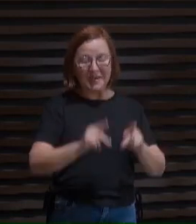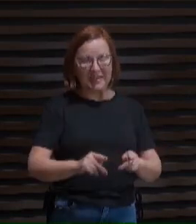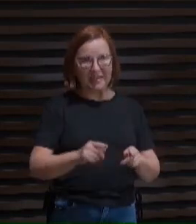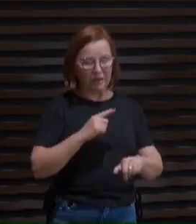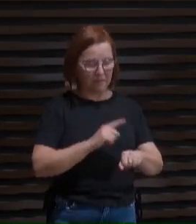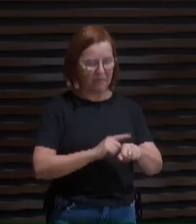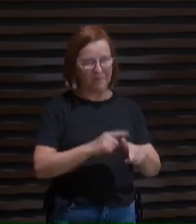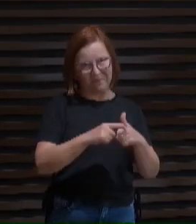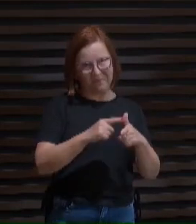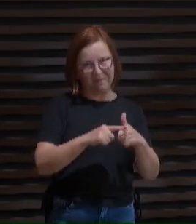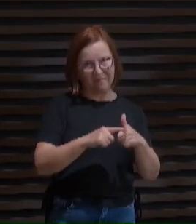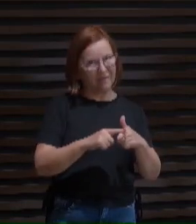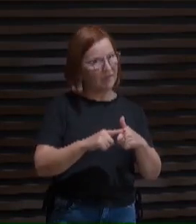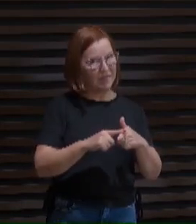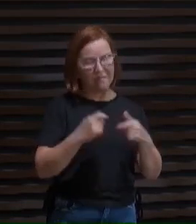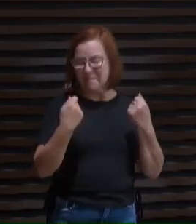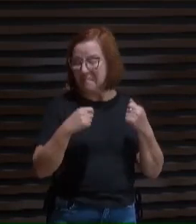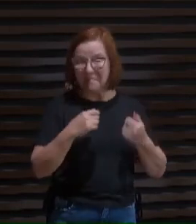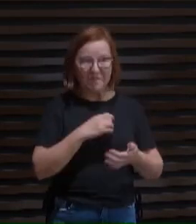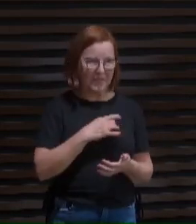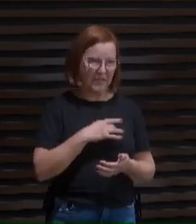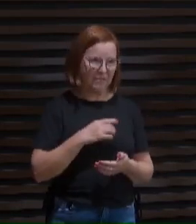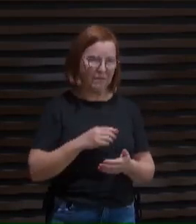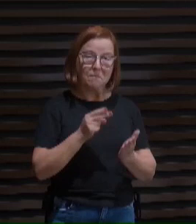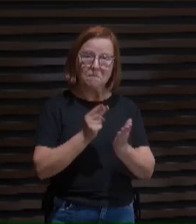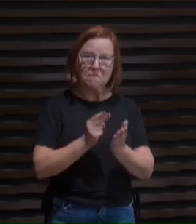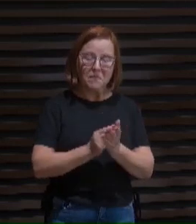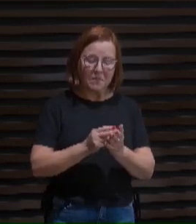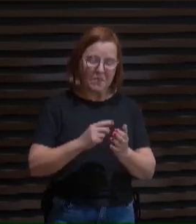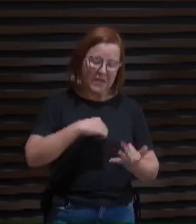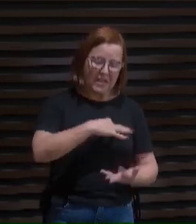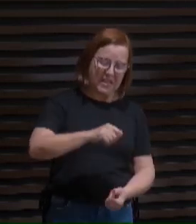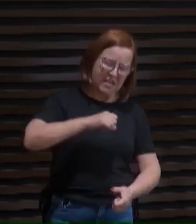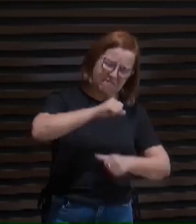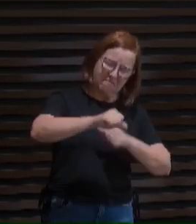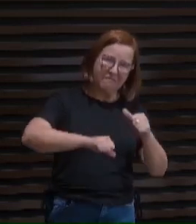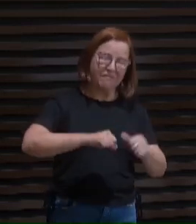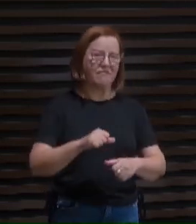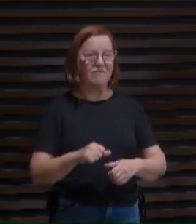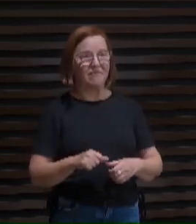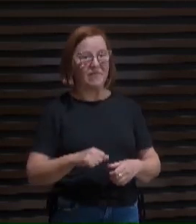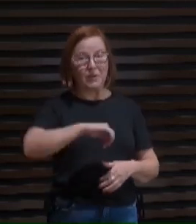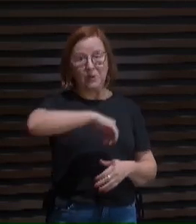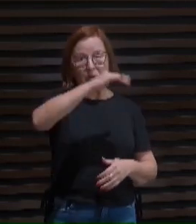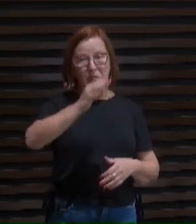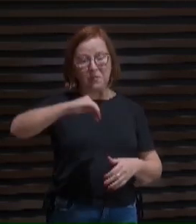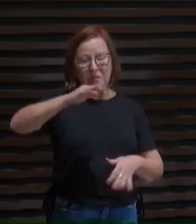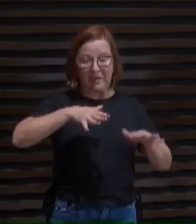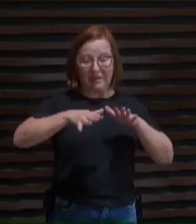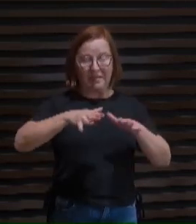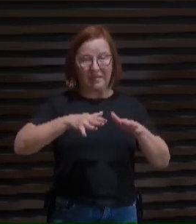portanto não temeremos. Ainda que a terra se transtorne e os montes se abalem no seio